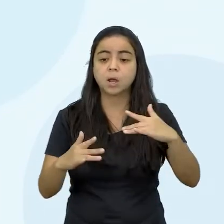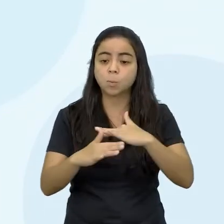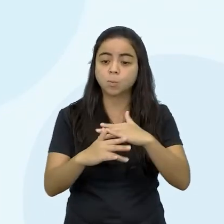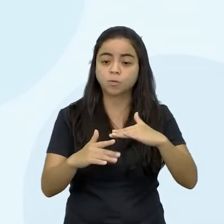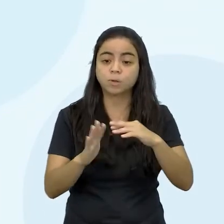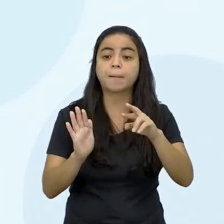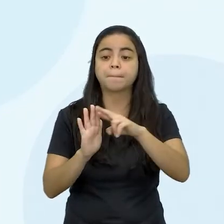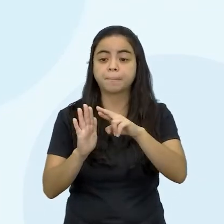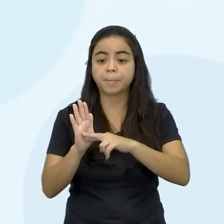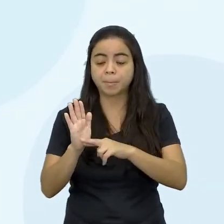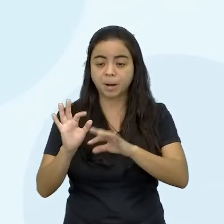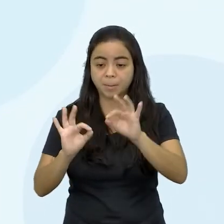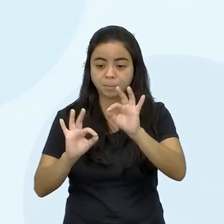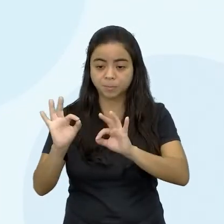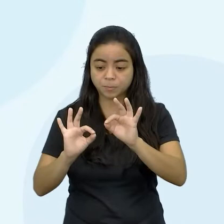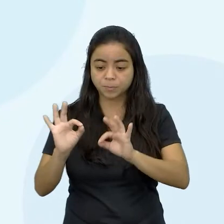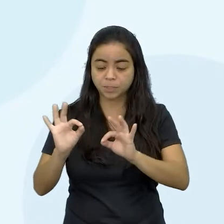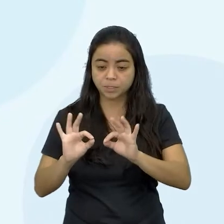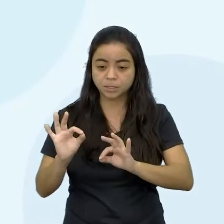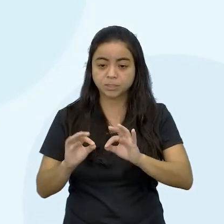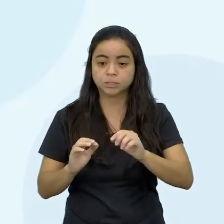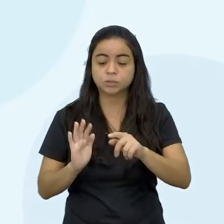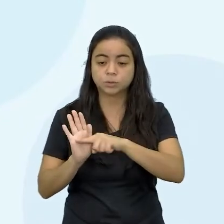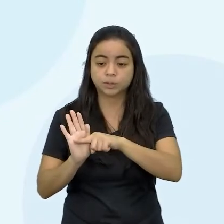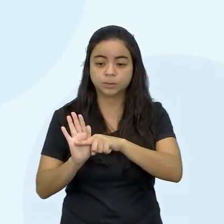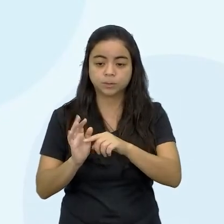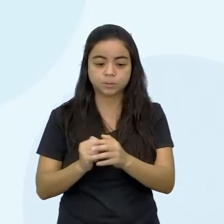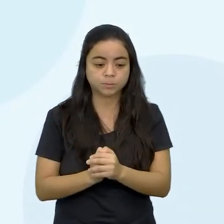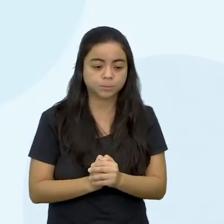ordenado de elétrons